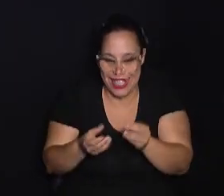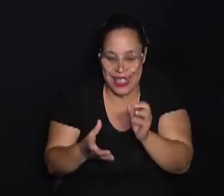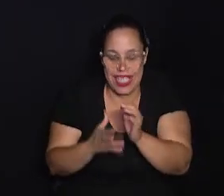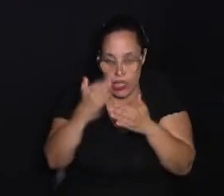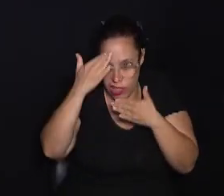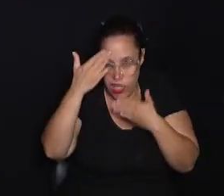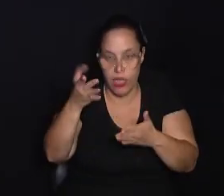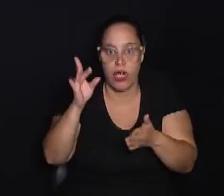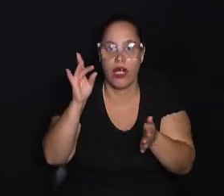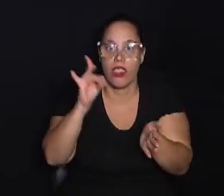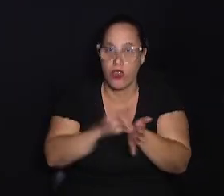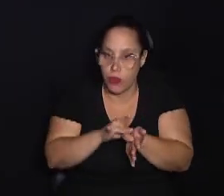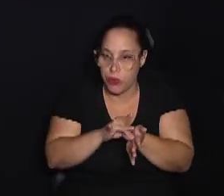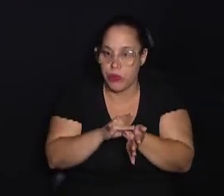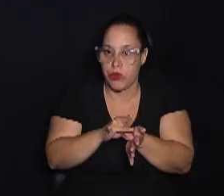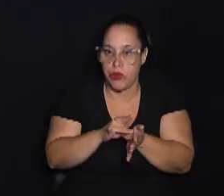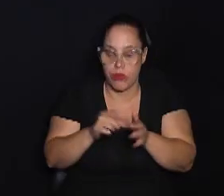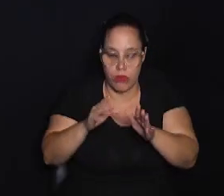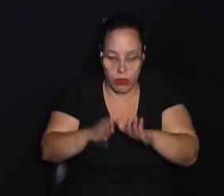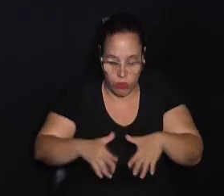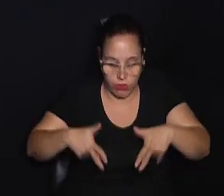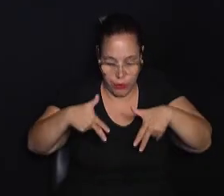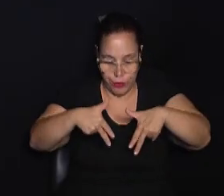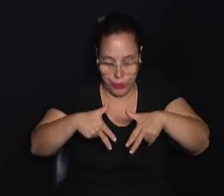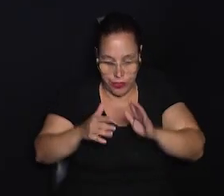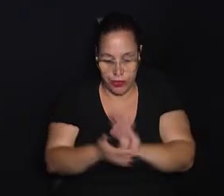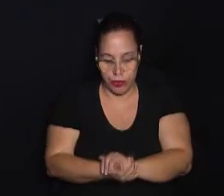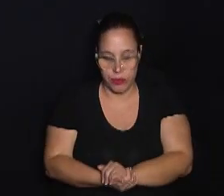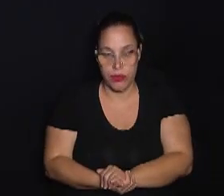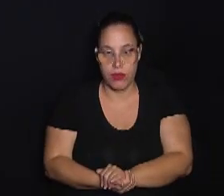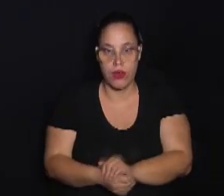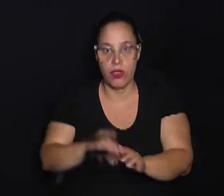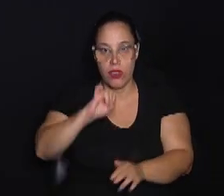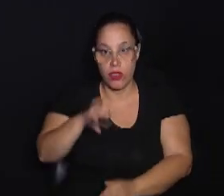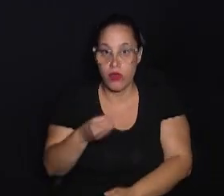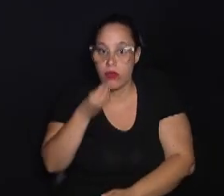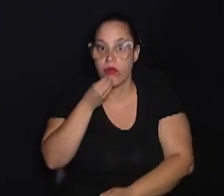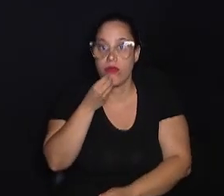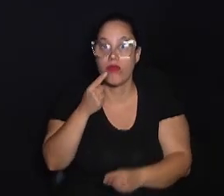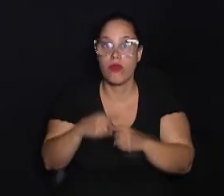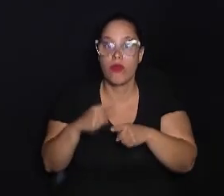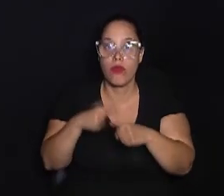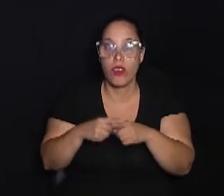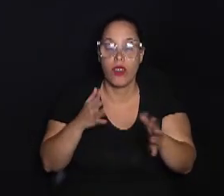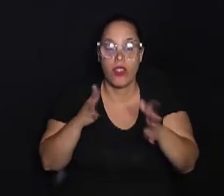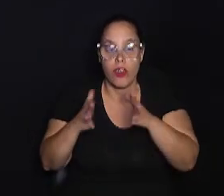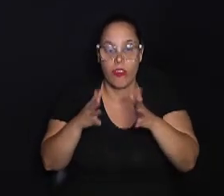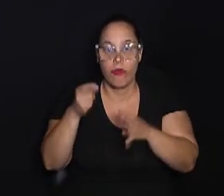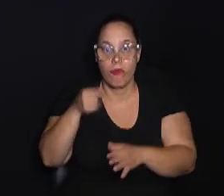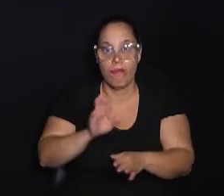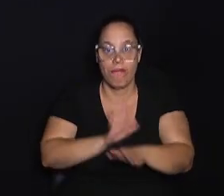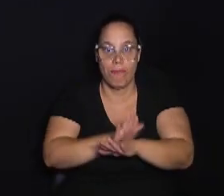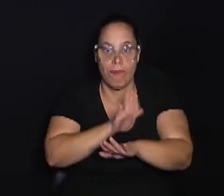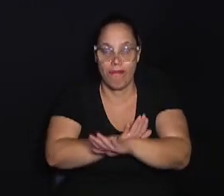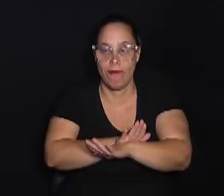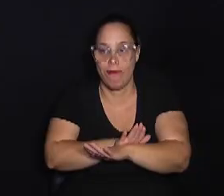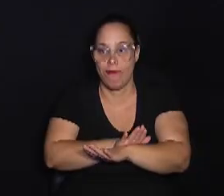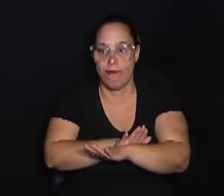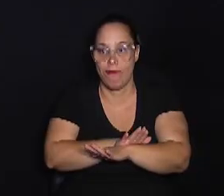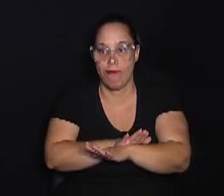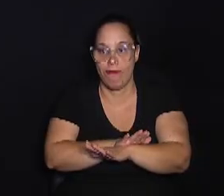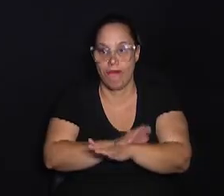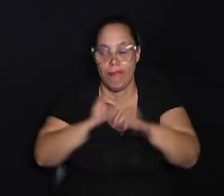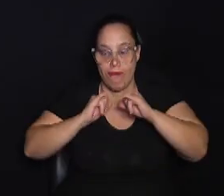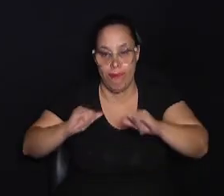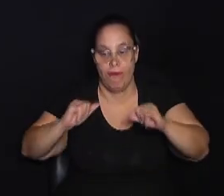agradecer, na verdade, ao espaço, agradecer a oportunidade, porque momentos como esse ajudam também a gente publicizar